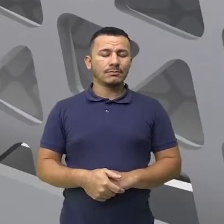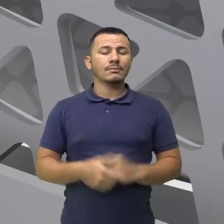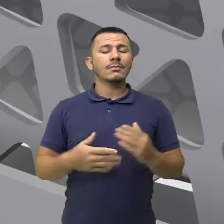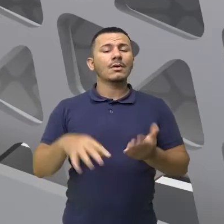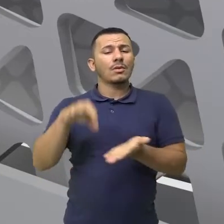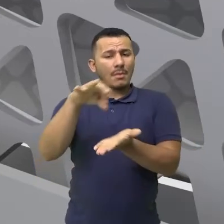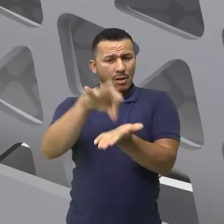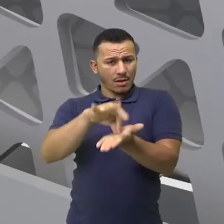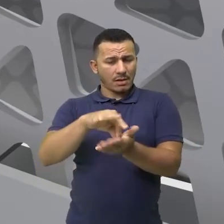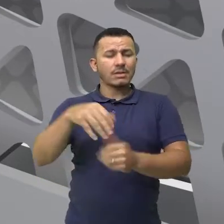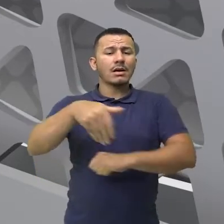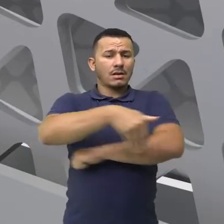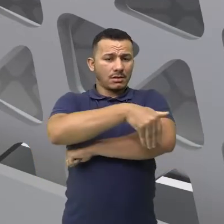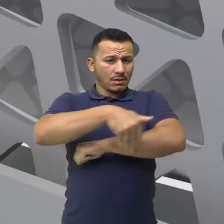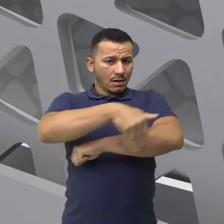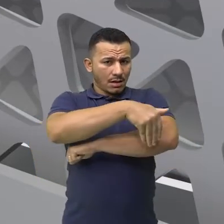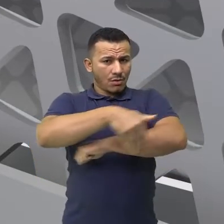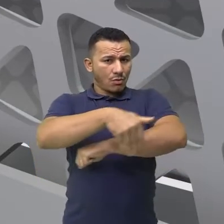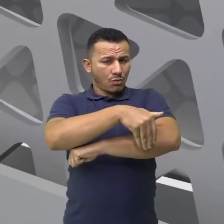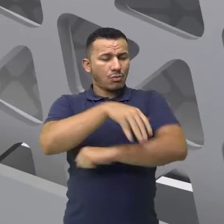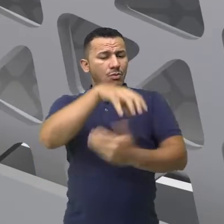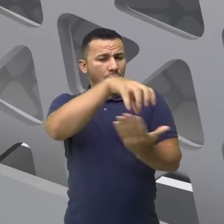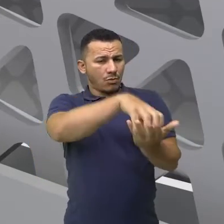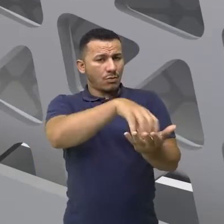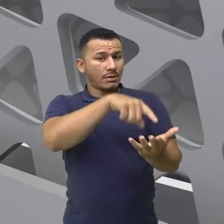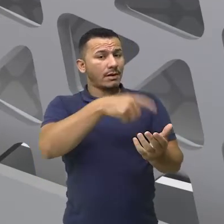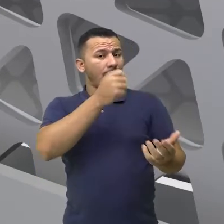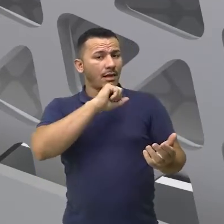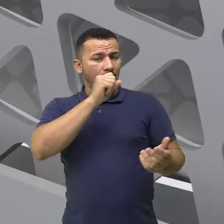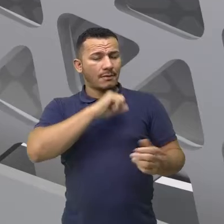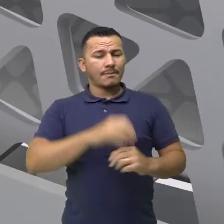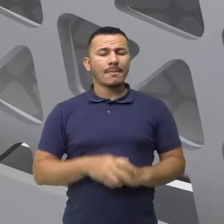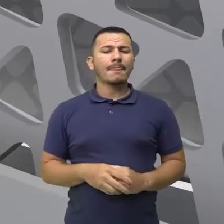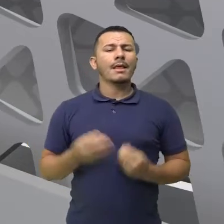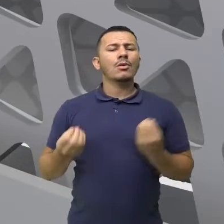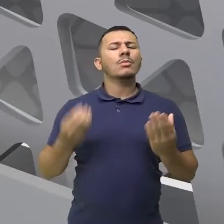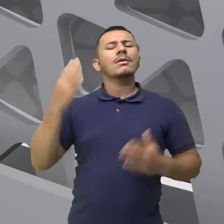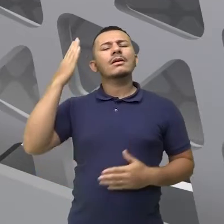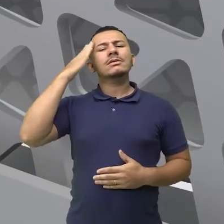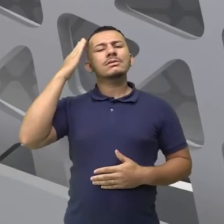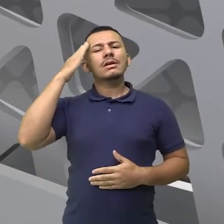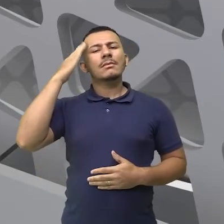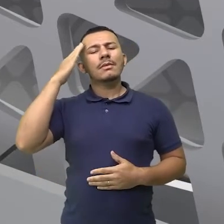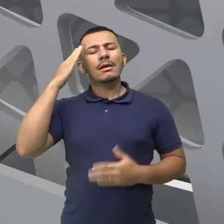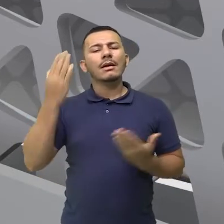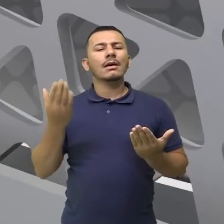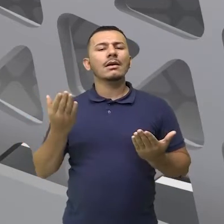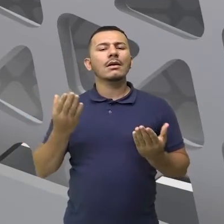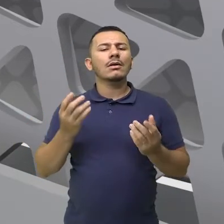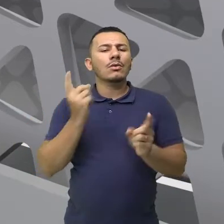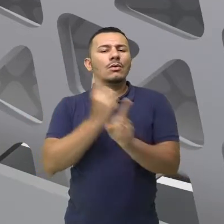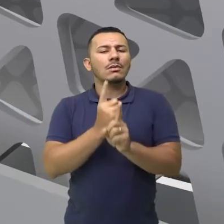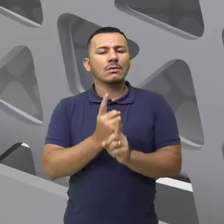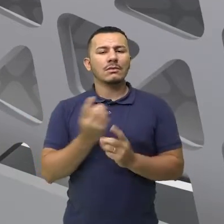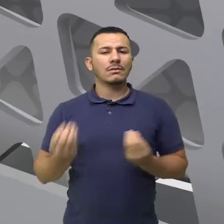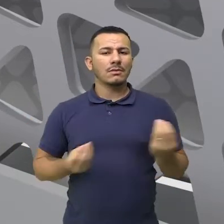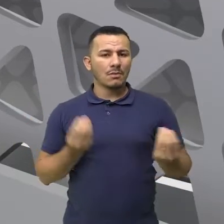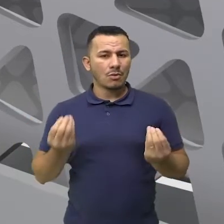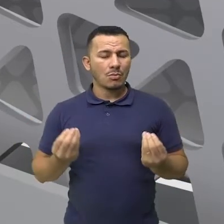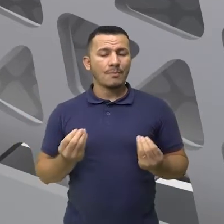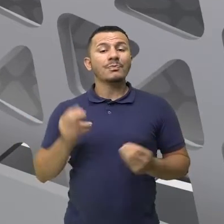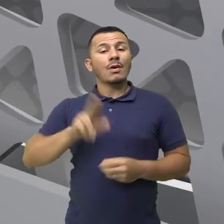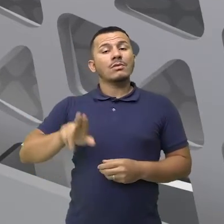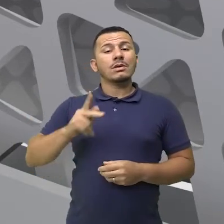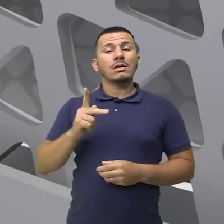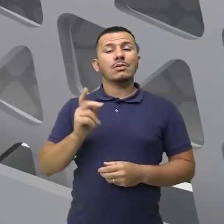localizada em uma rua, olha só, eu falei localizada. Como é que eu vou saber onde ela está? Pelo